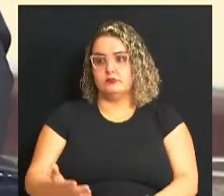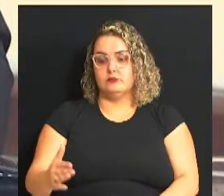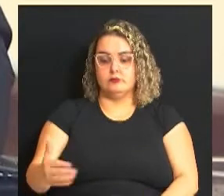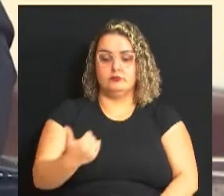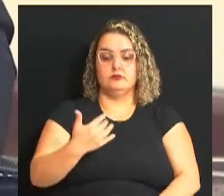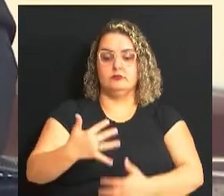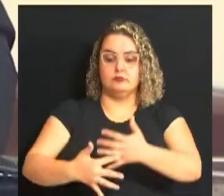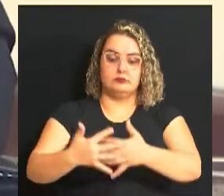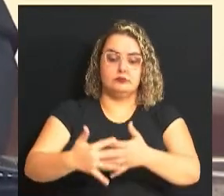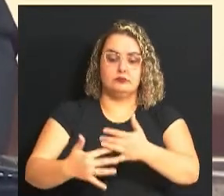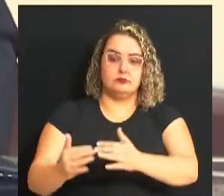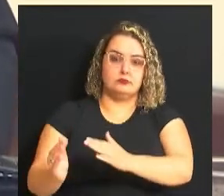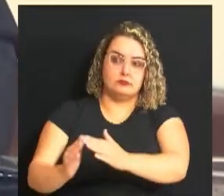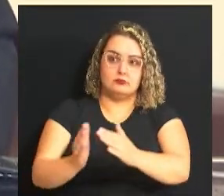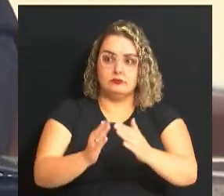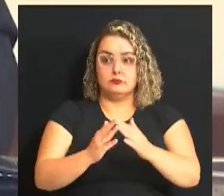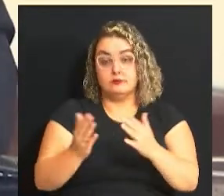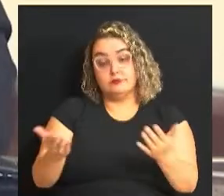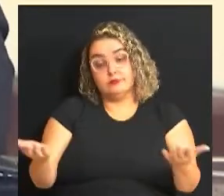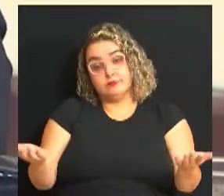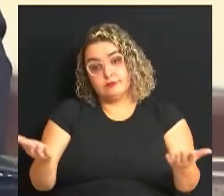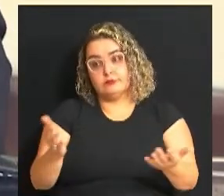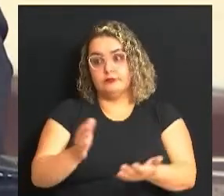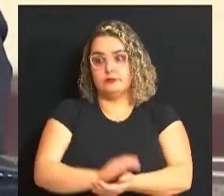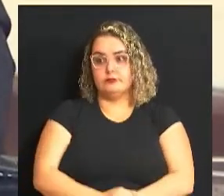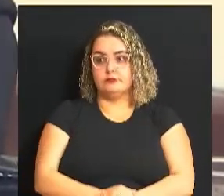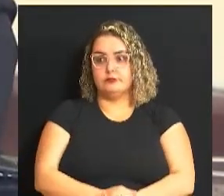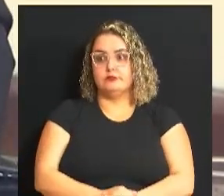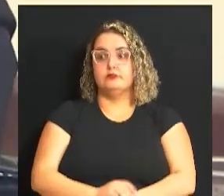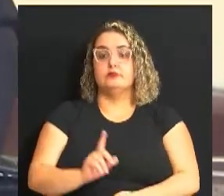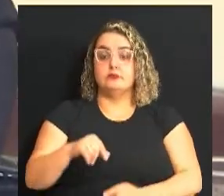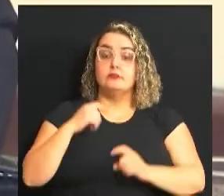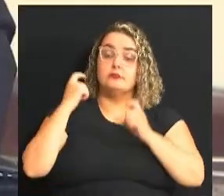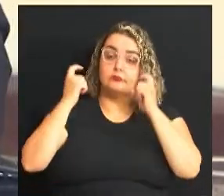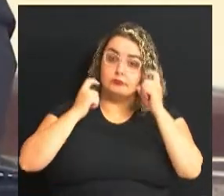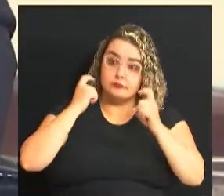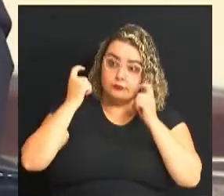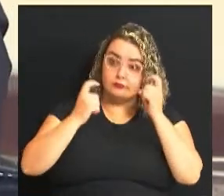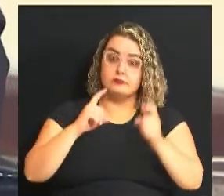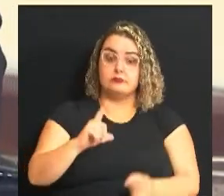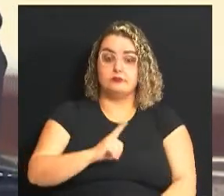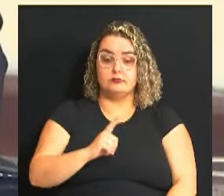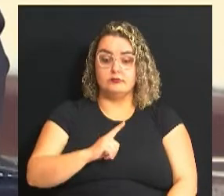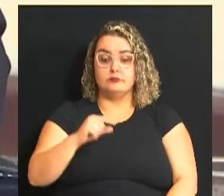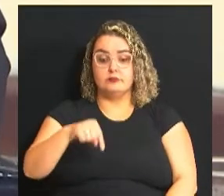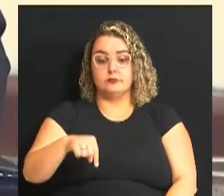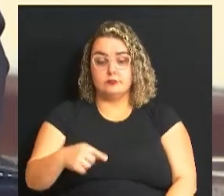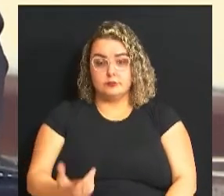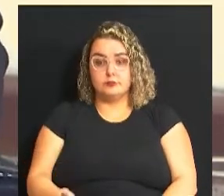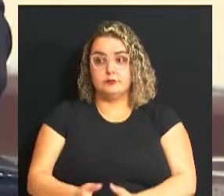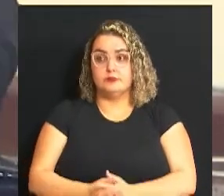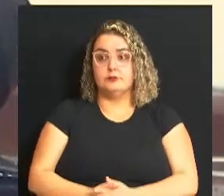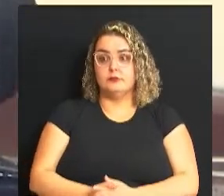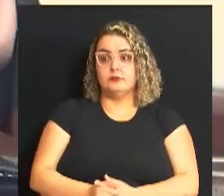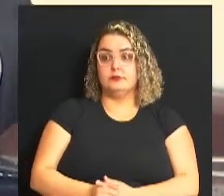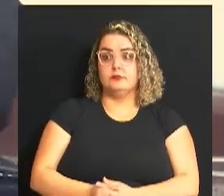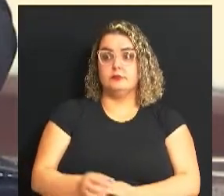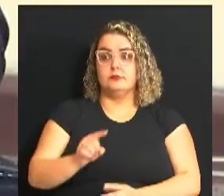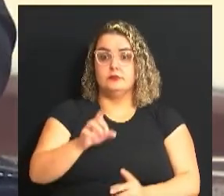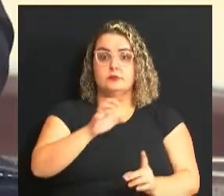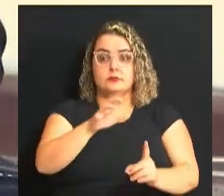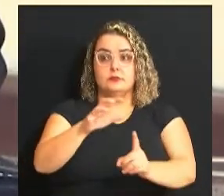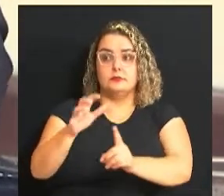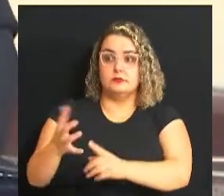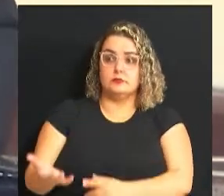os vizinhos, né? Então, é mais ou menos essa preocupação que a gente tem aqui. E não atingir pessoas que já estavam